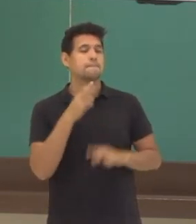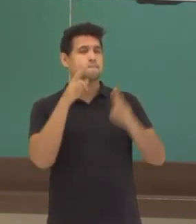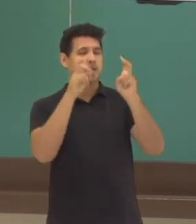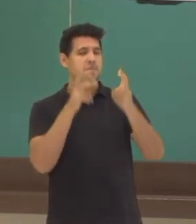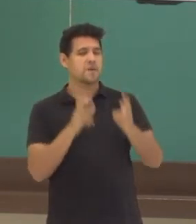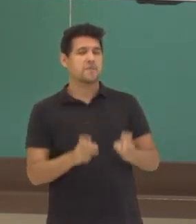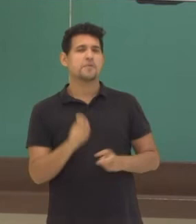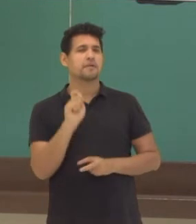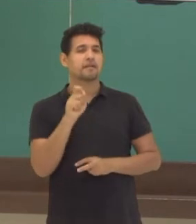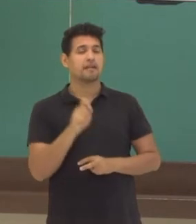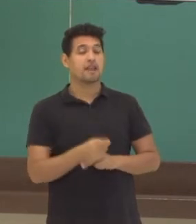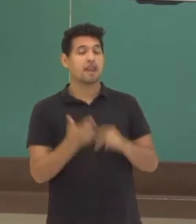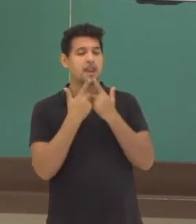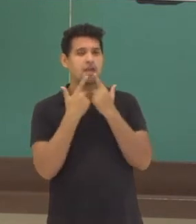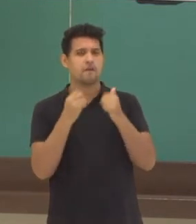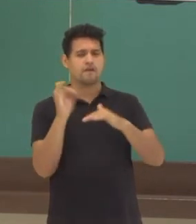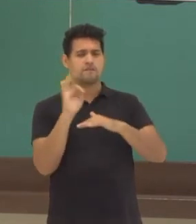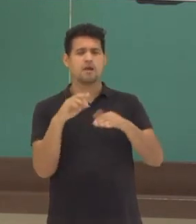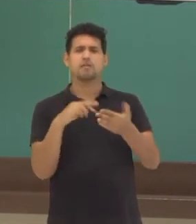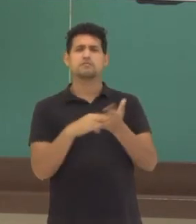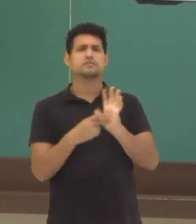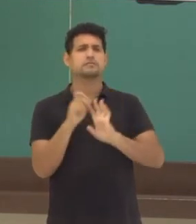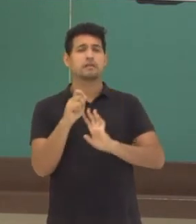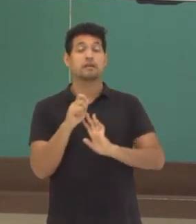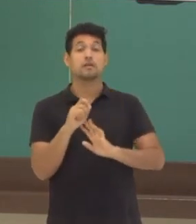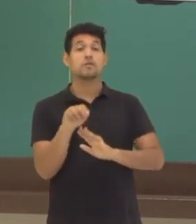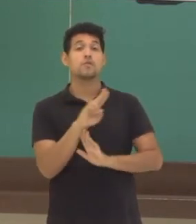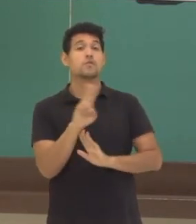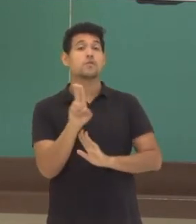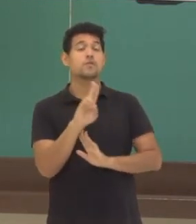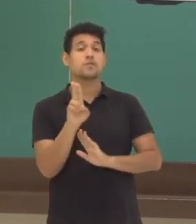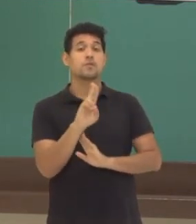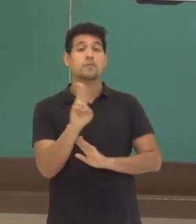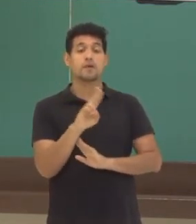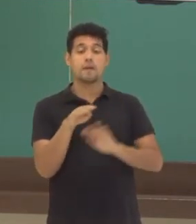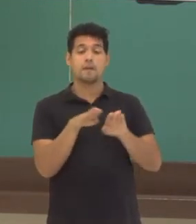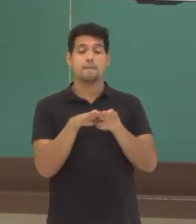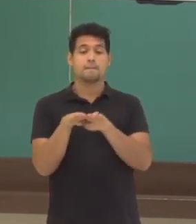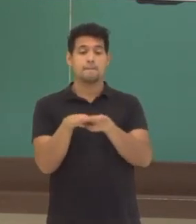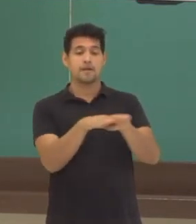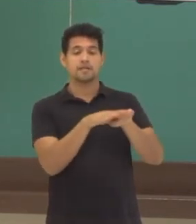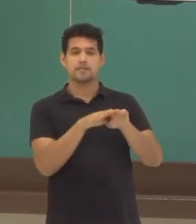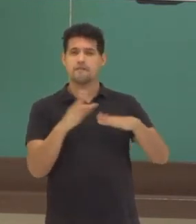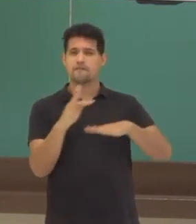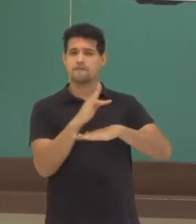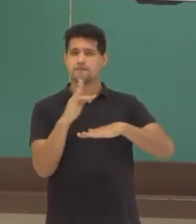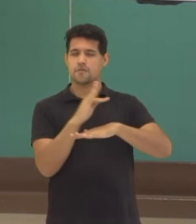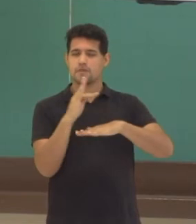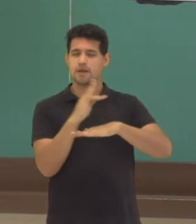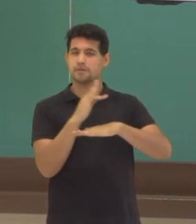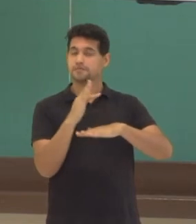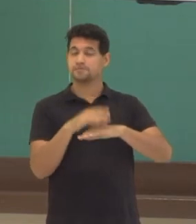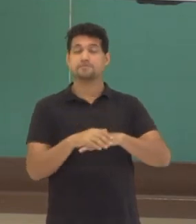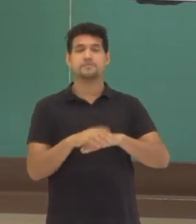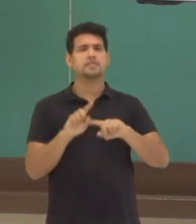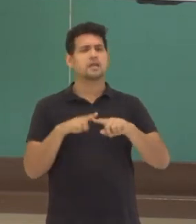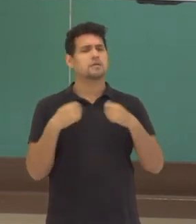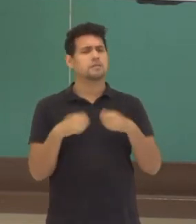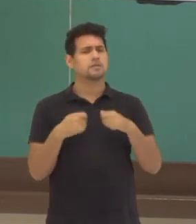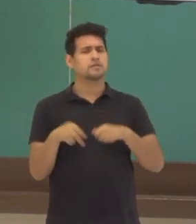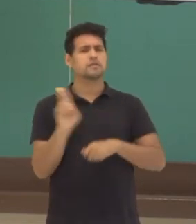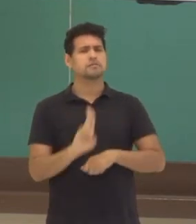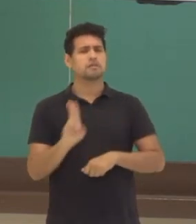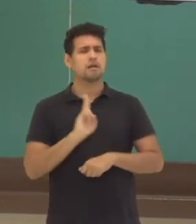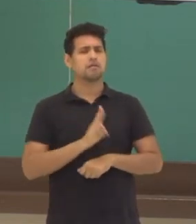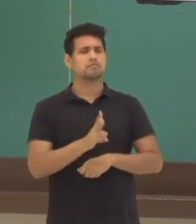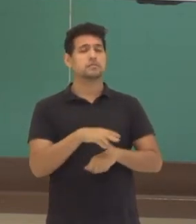observar que a linguagem formal está relacionada ao que chamamos de padrão formal da linguagem, certo? Devemos usar